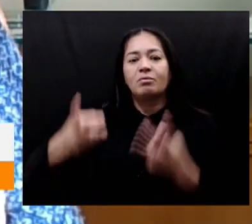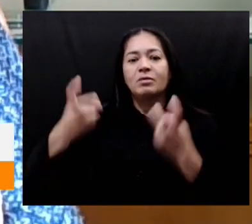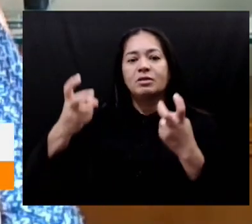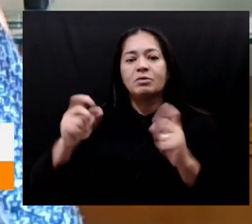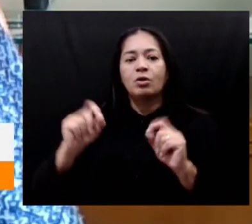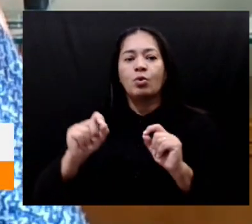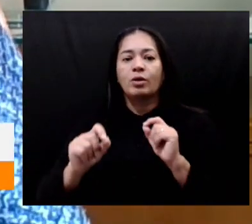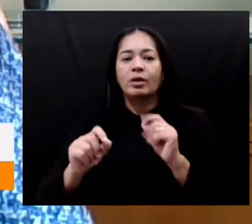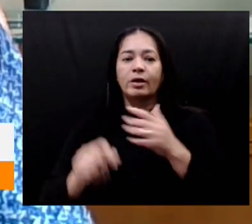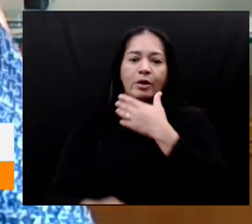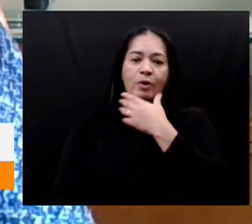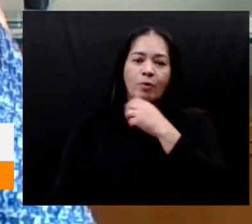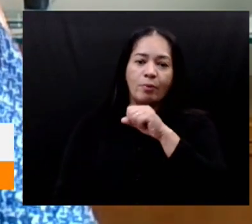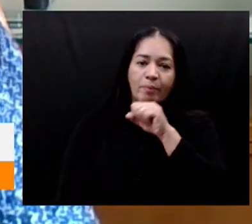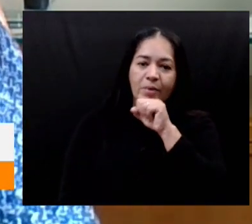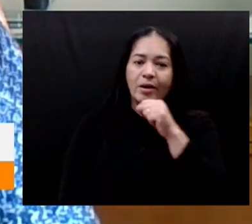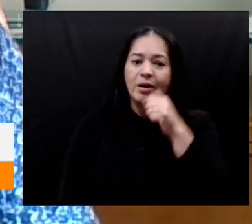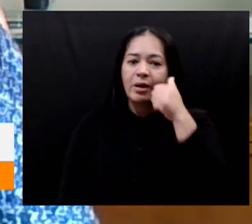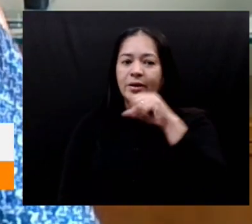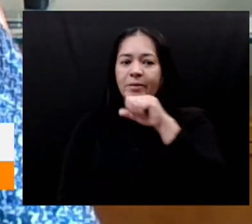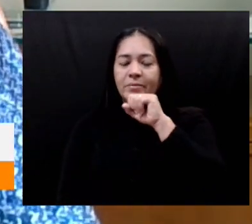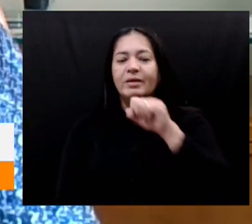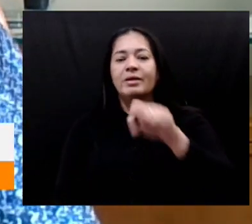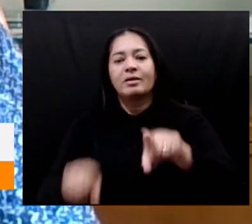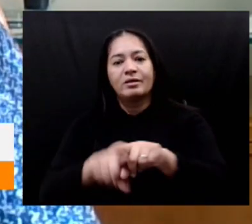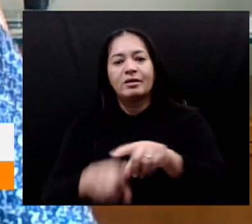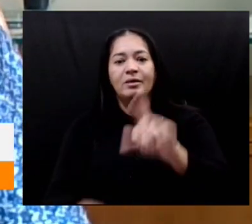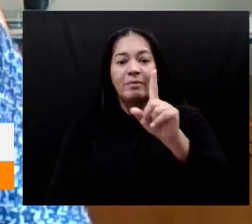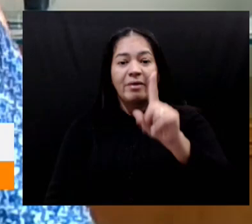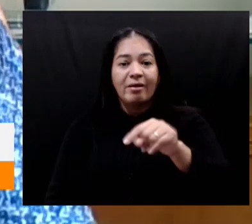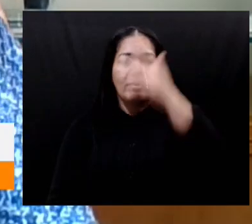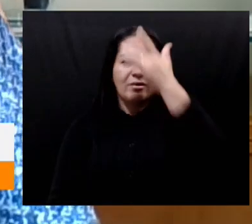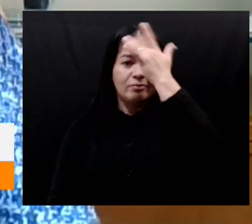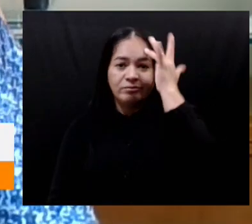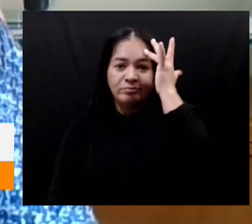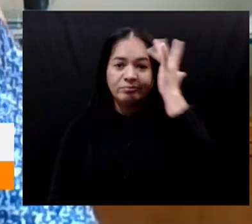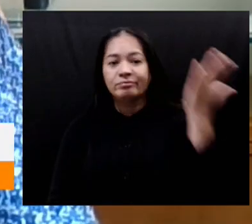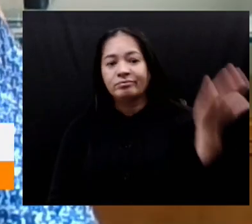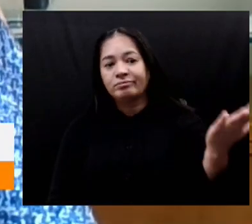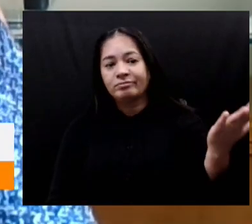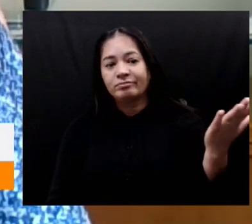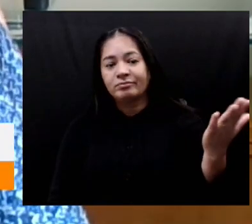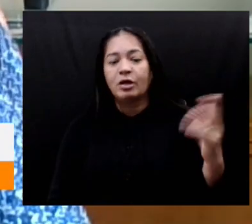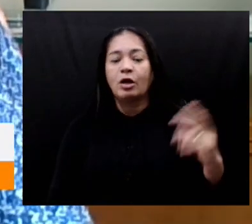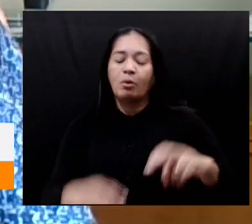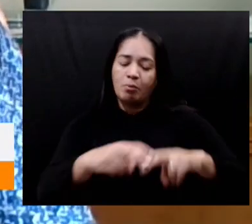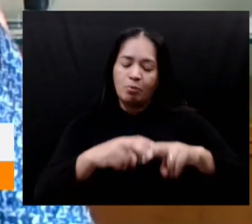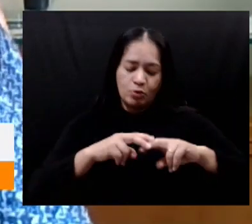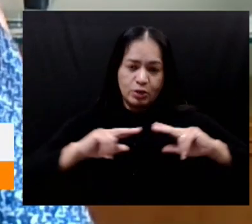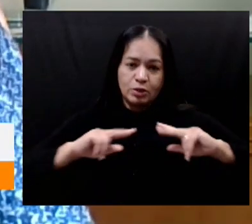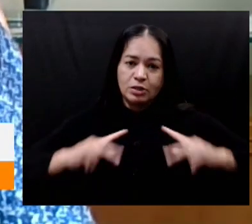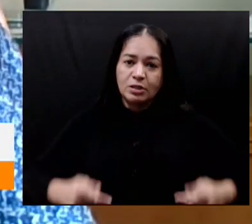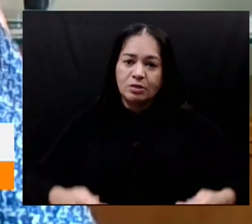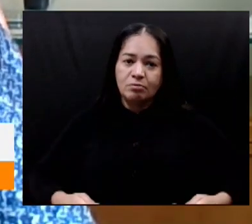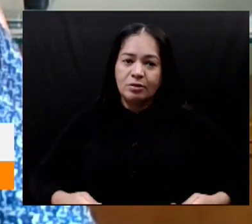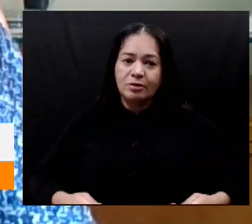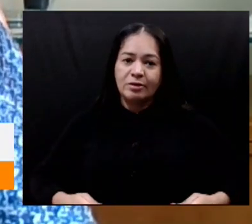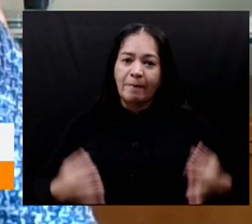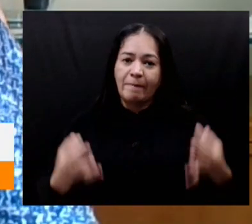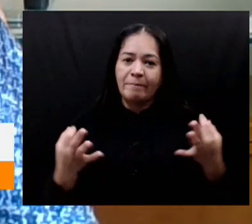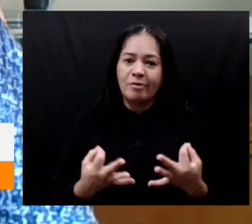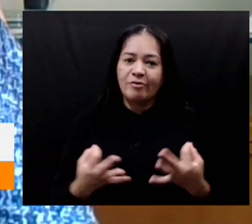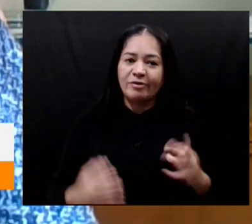mãe também são pessoas. E, por serem seres humanos, eles não são perfeitos e eles